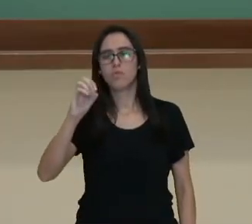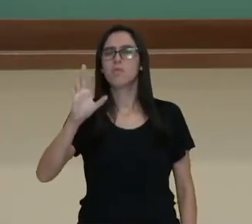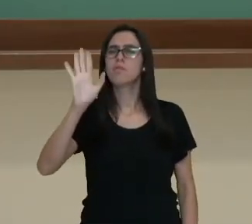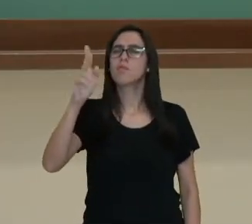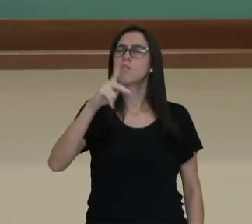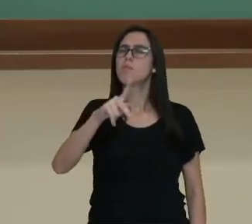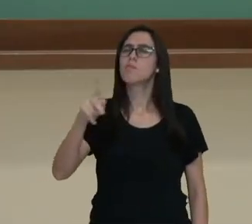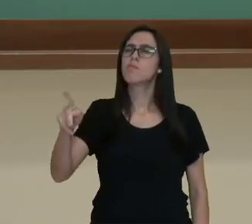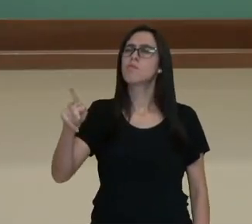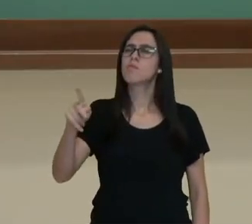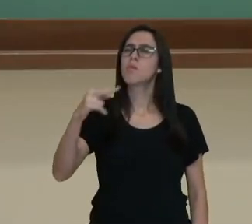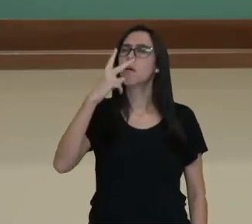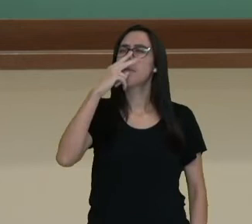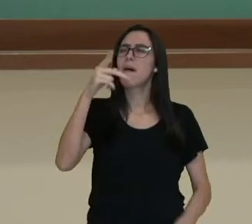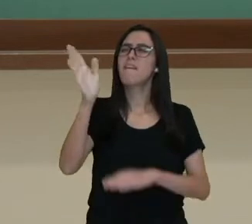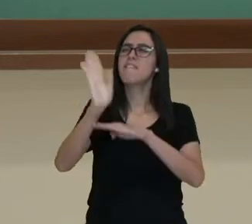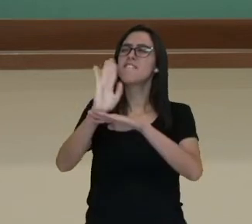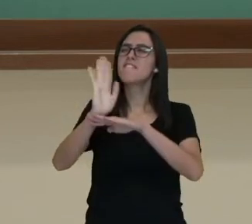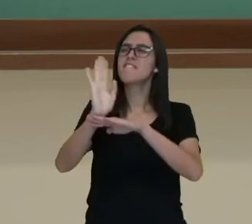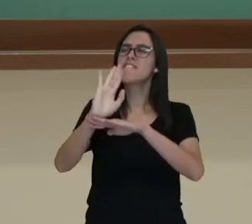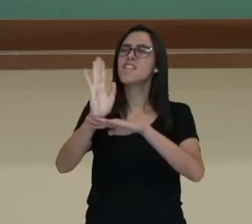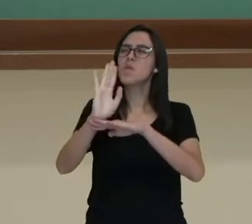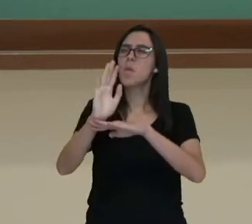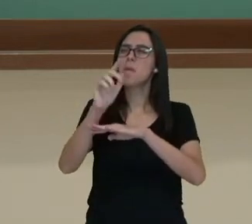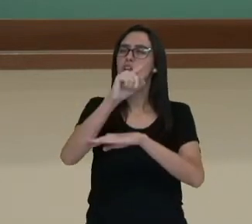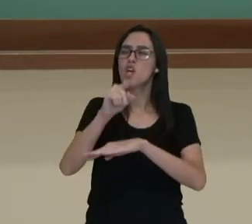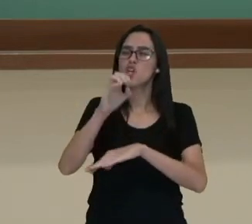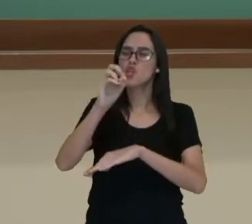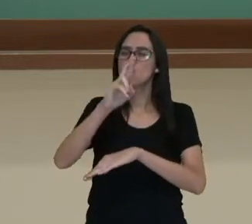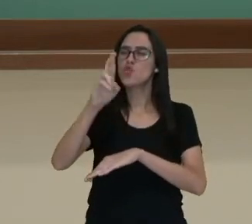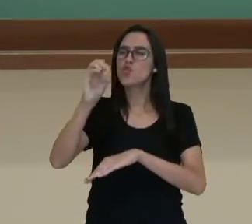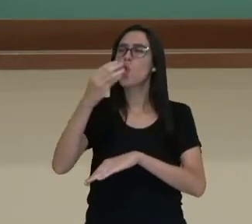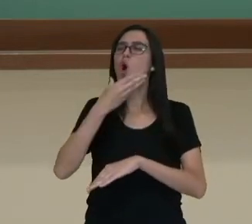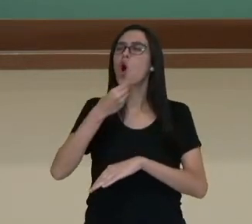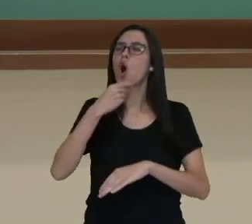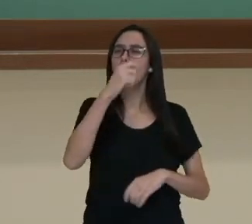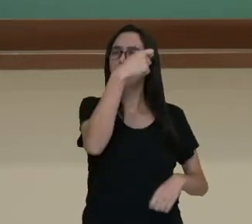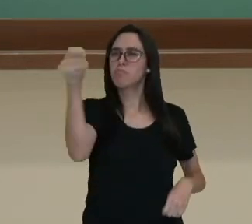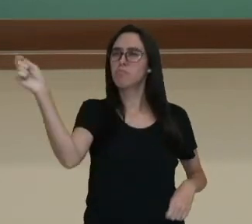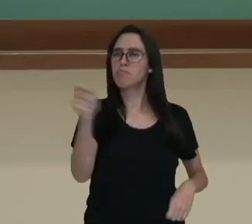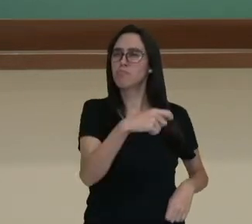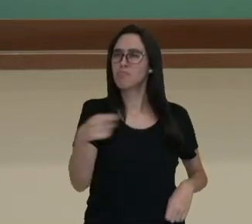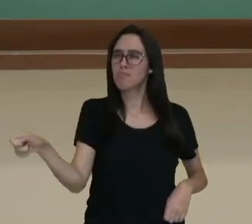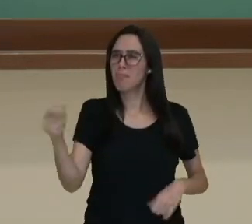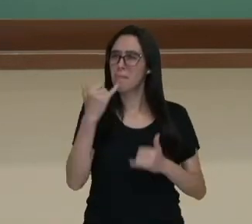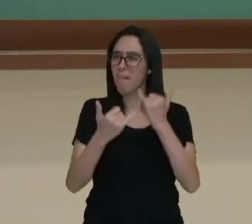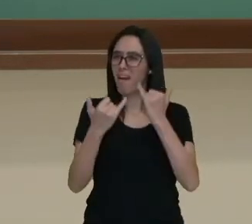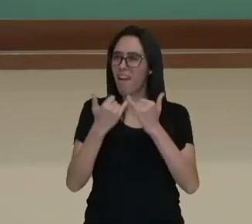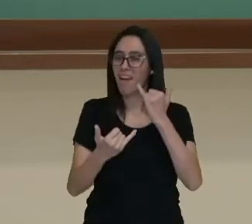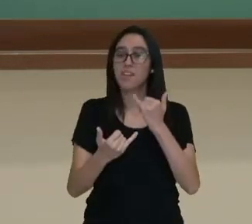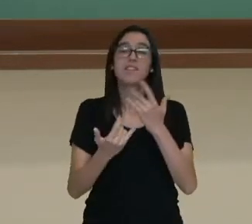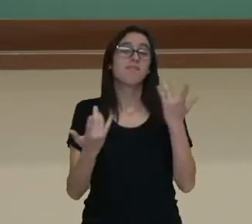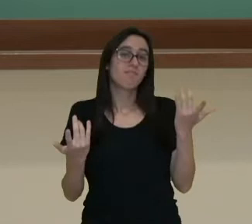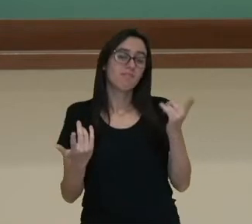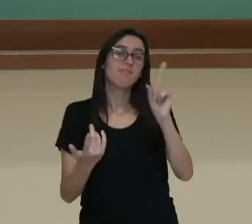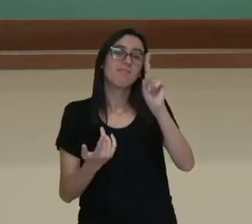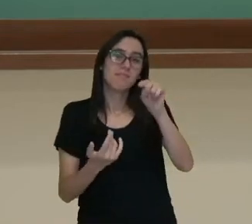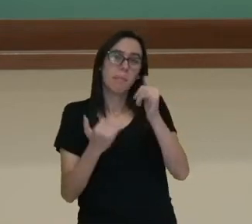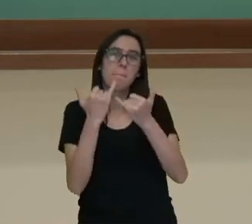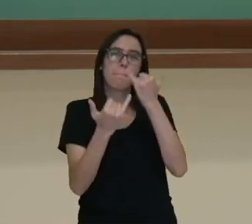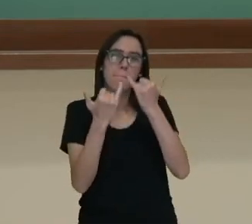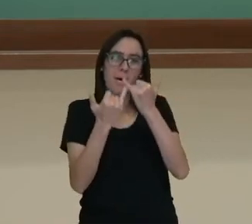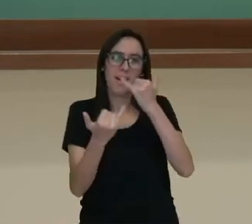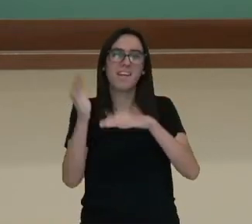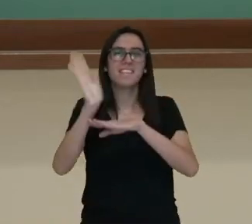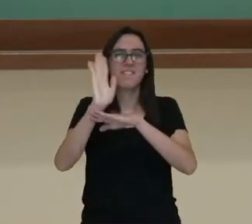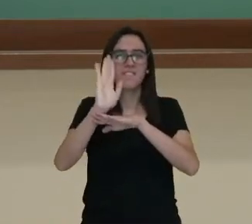aquele personagem, o Zorro, né? Justamente, se vocês observarem, né, o personagem, o Zorro, ele usa